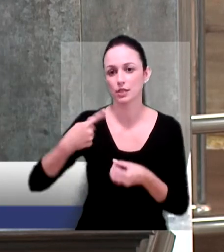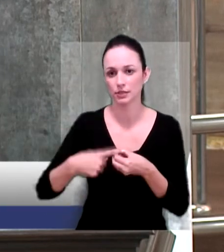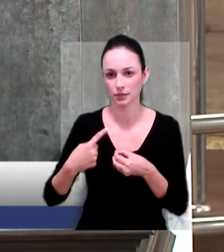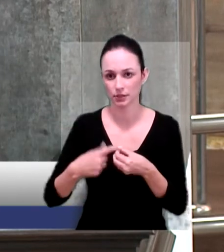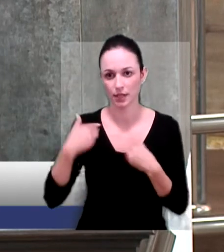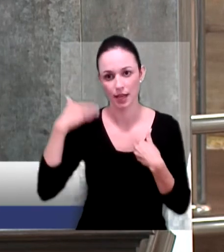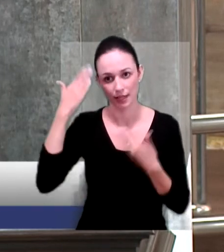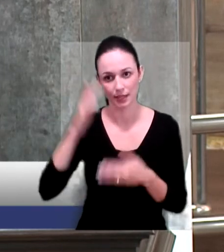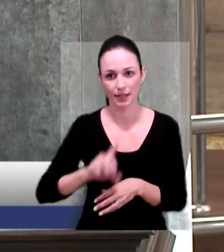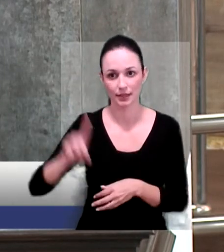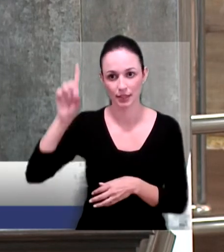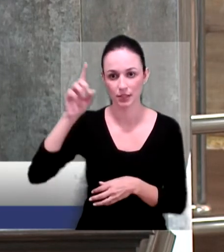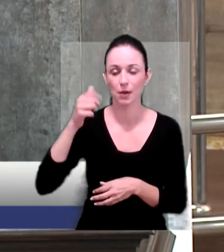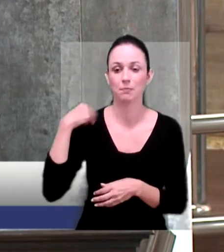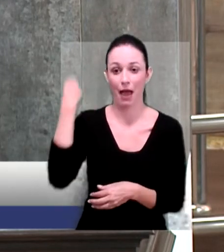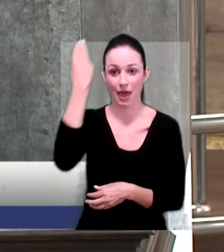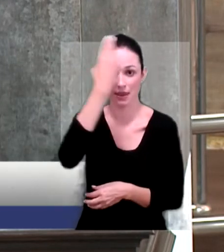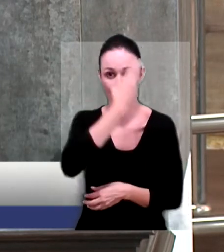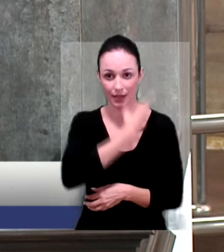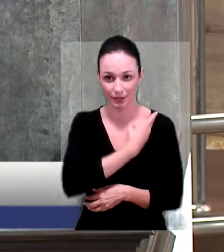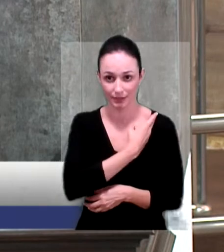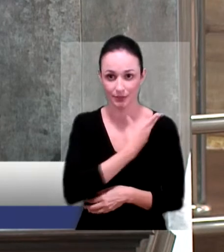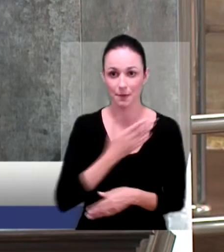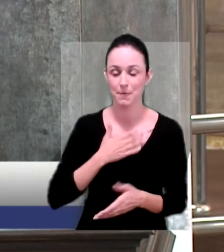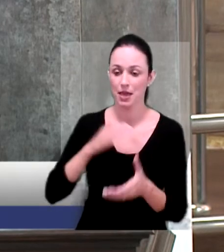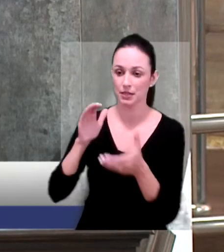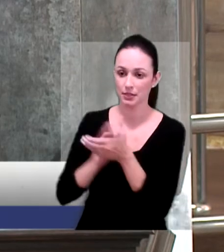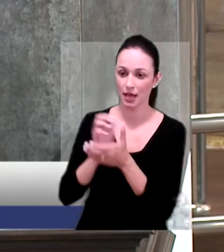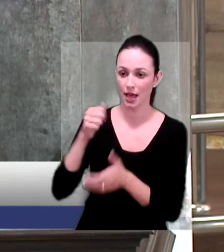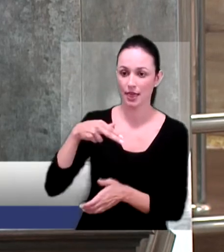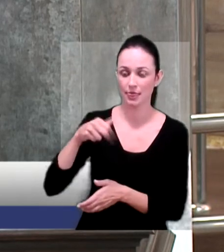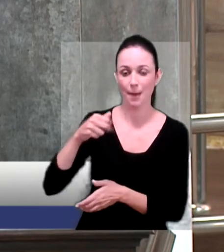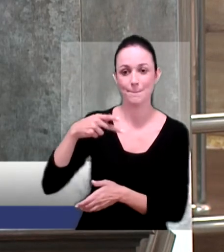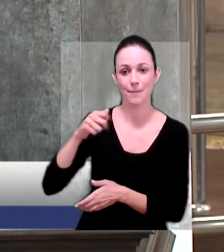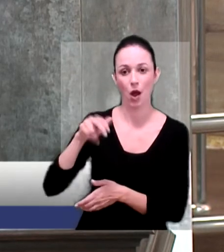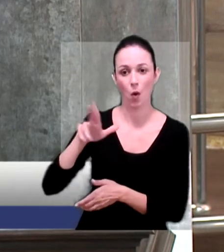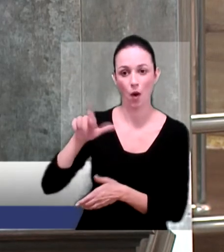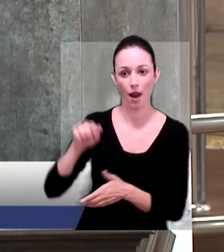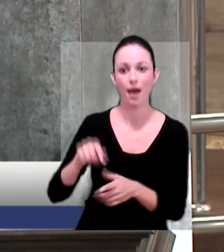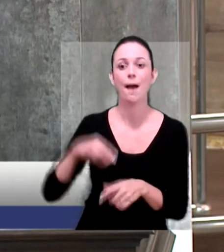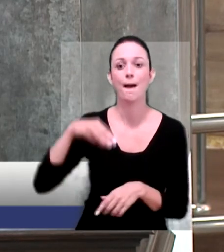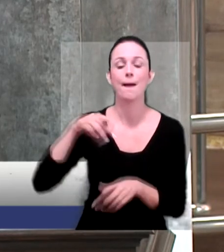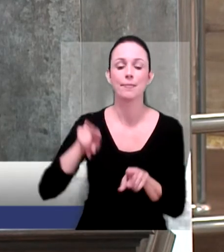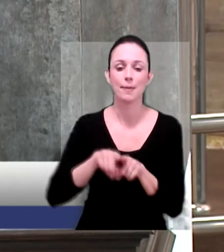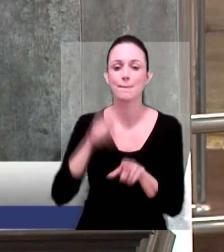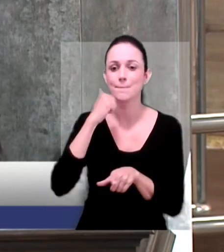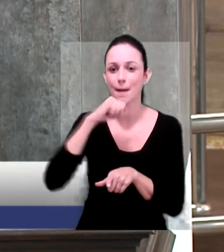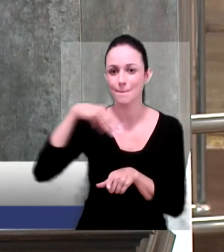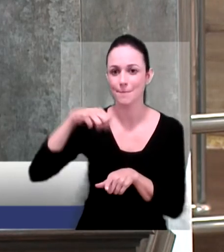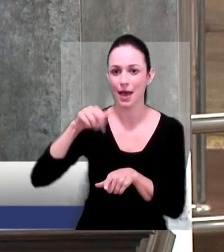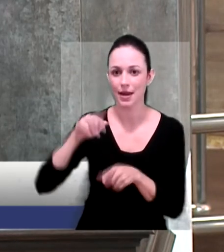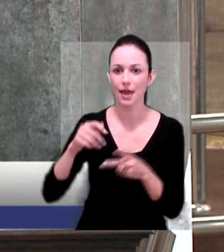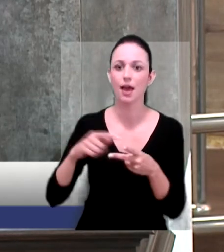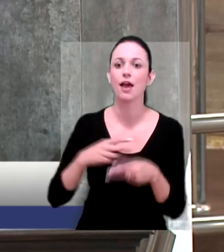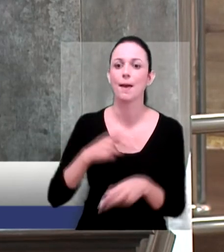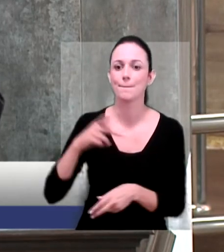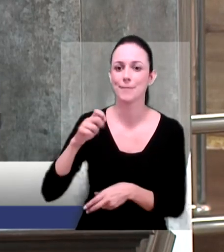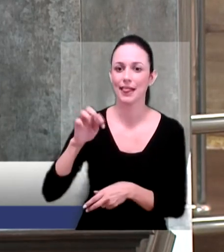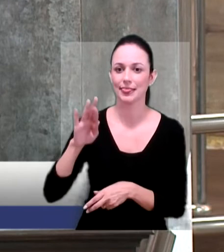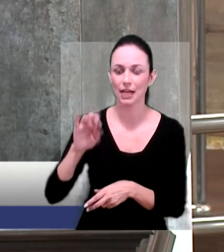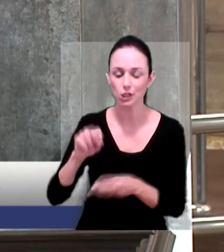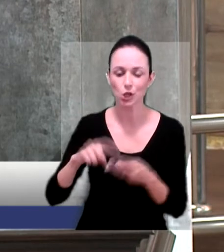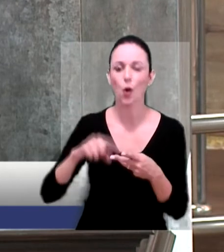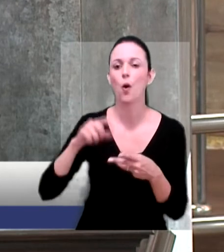Maria, quero agradecer a minha esposa Ana Paula, a minha mãe Maria Cleide, meus irmãos Peterson e Anderson, ao meu filho Pedro, aos